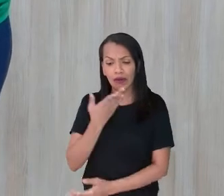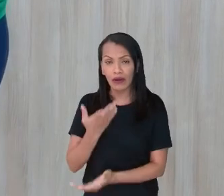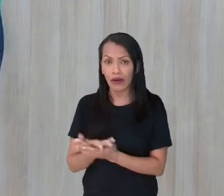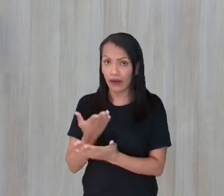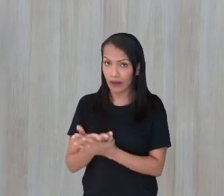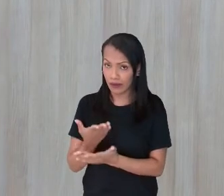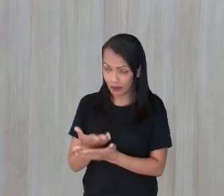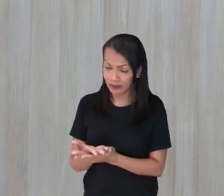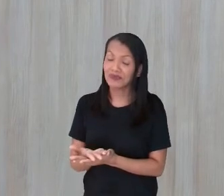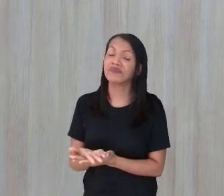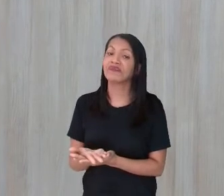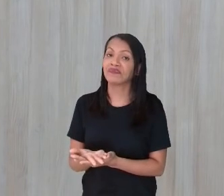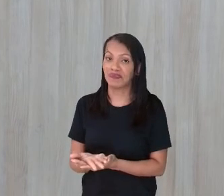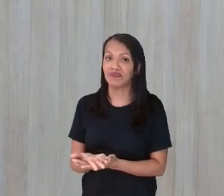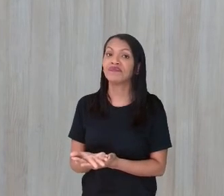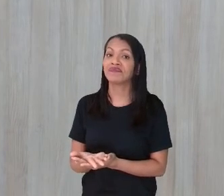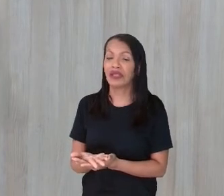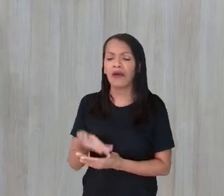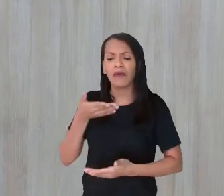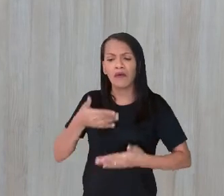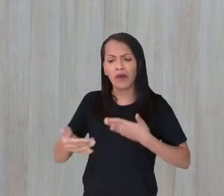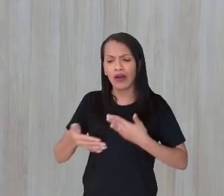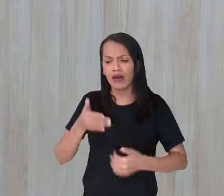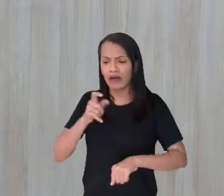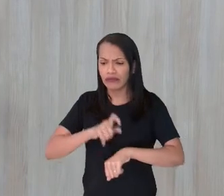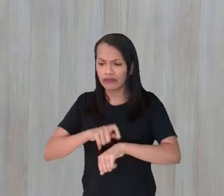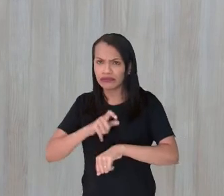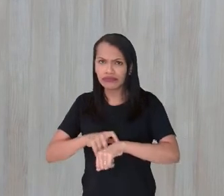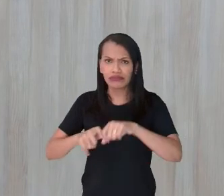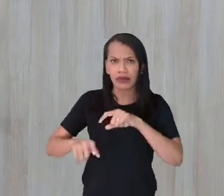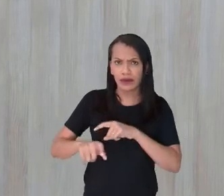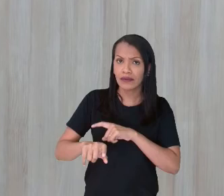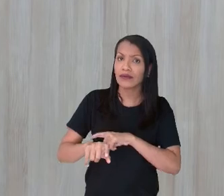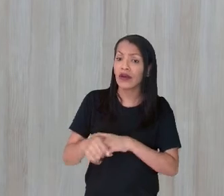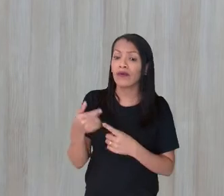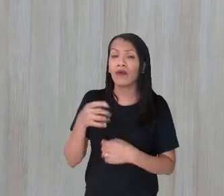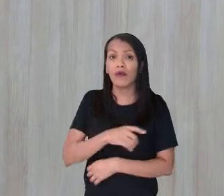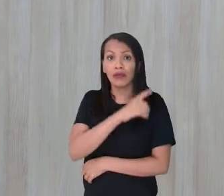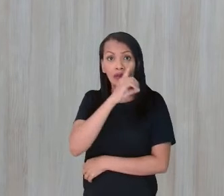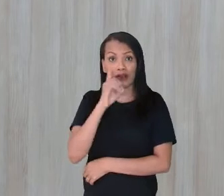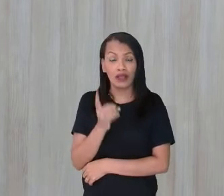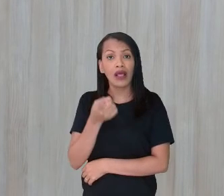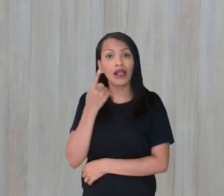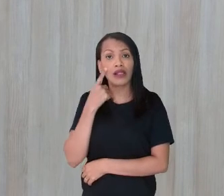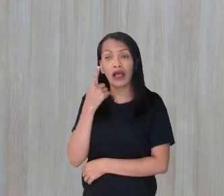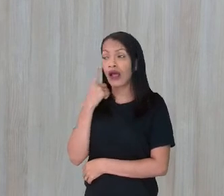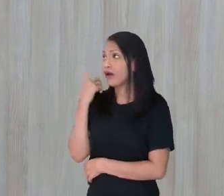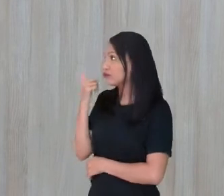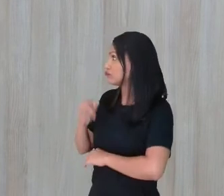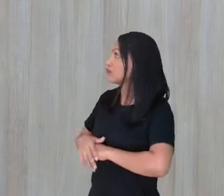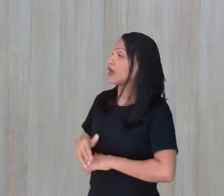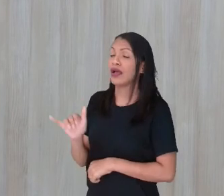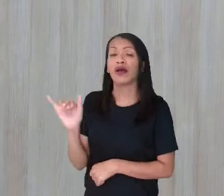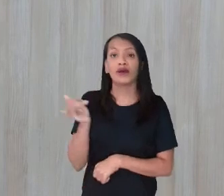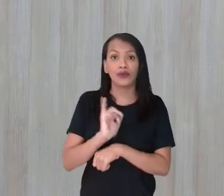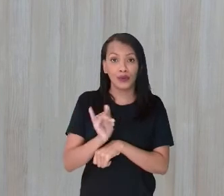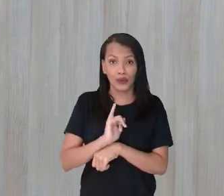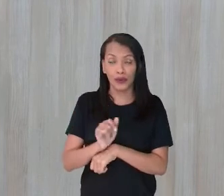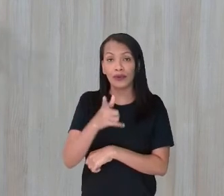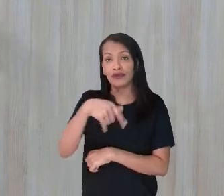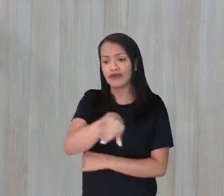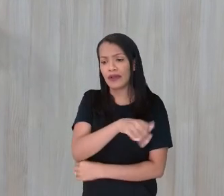fica disponível a qualquer momento, qualquer hora, qualquer dia, lá no YouTube. Então, se